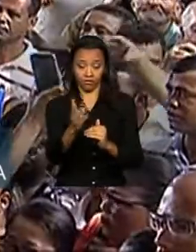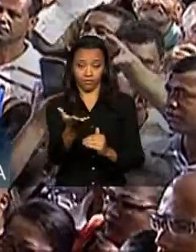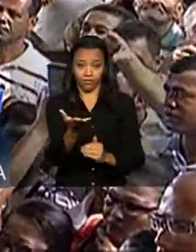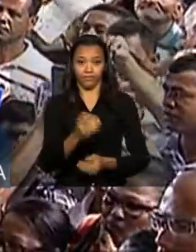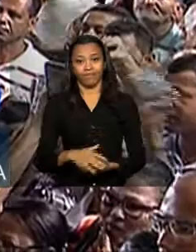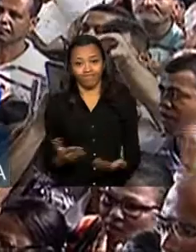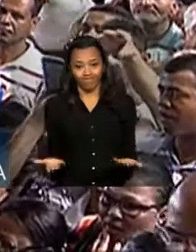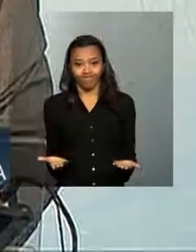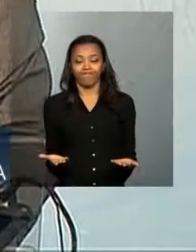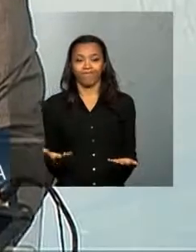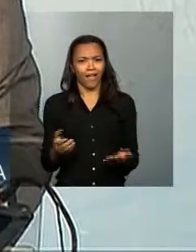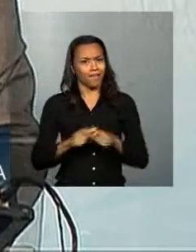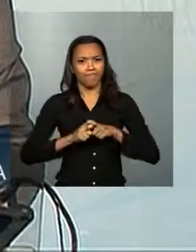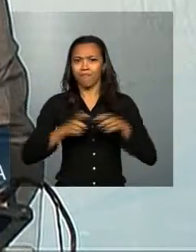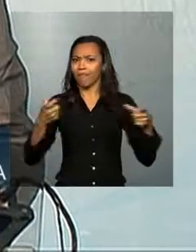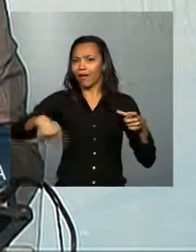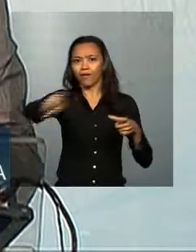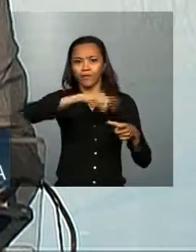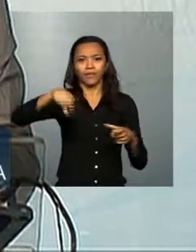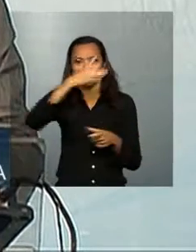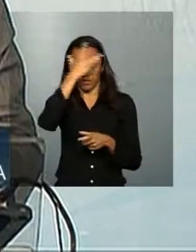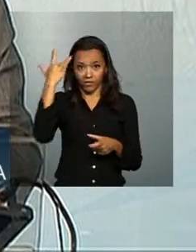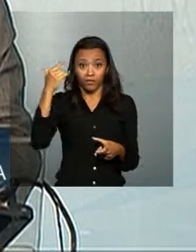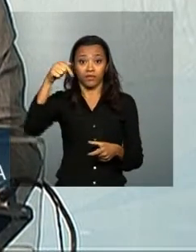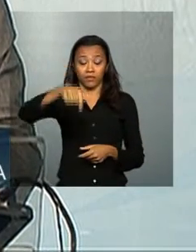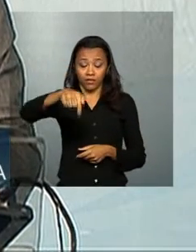Ou seja, a maioria aqui, um pelo outro,